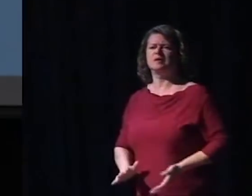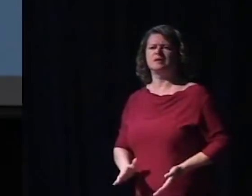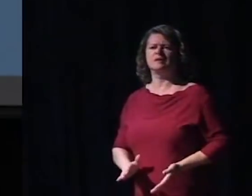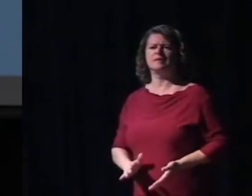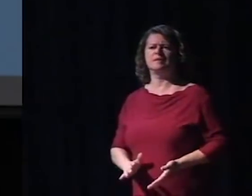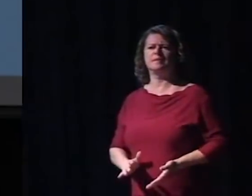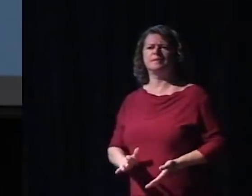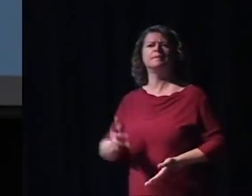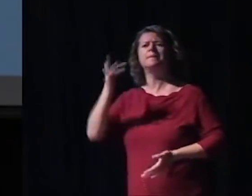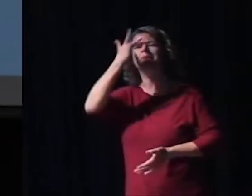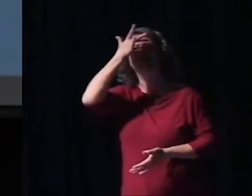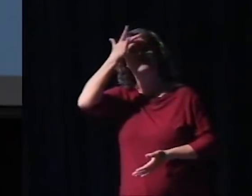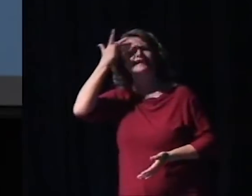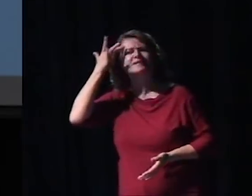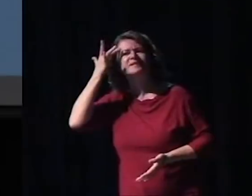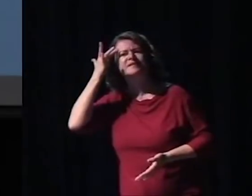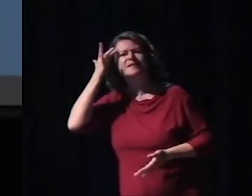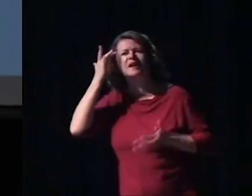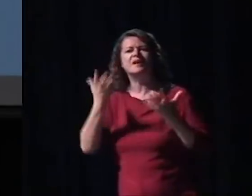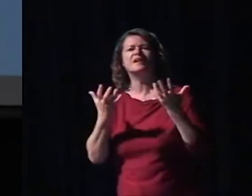Deus, mas têm